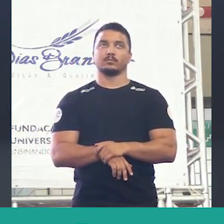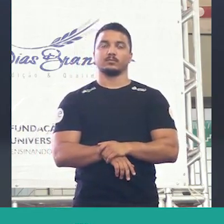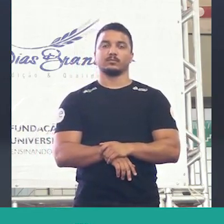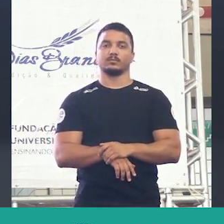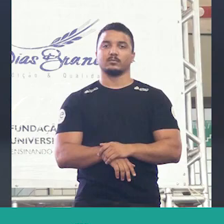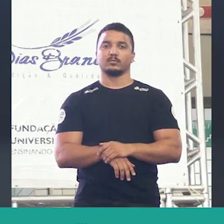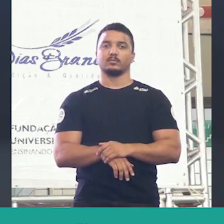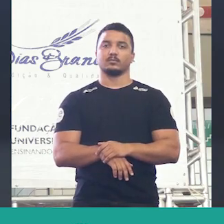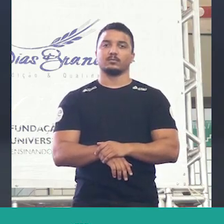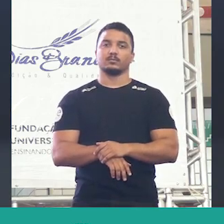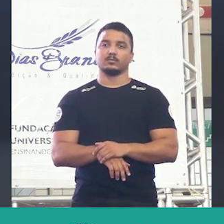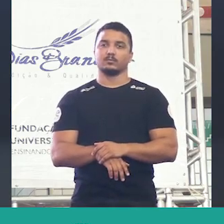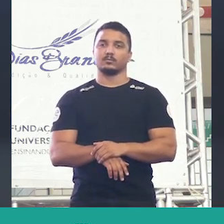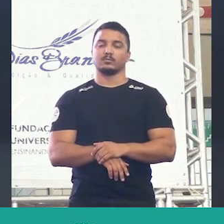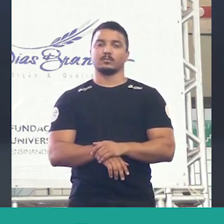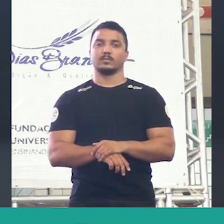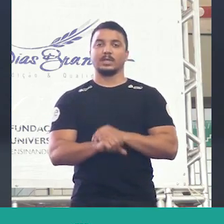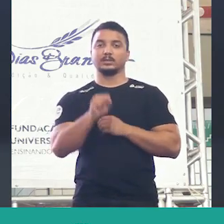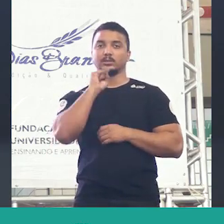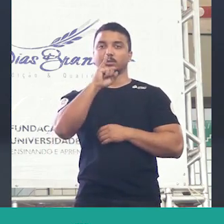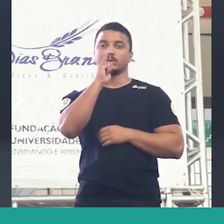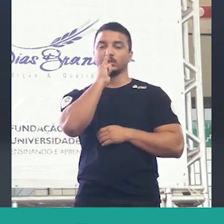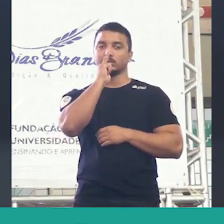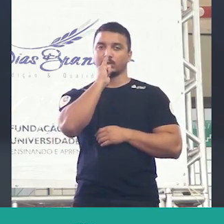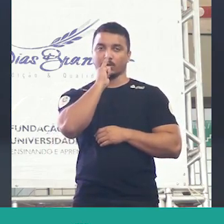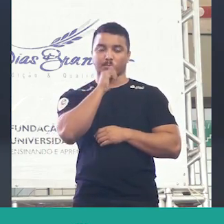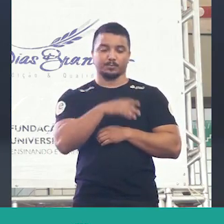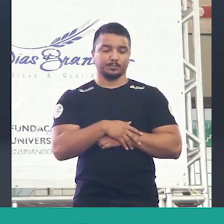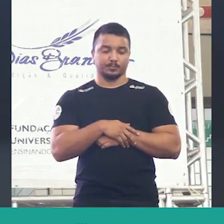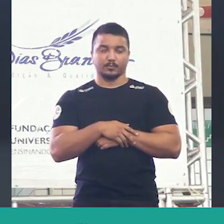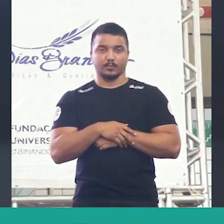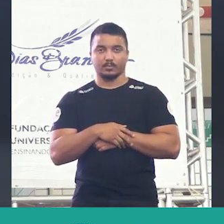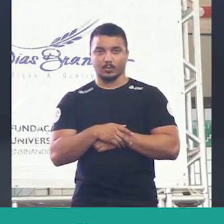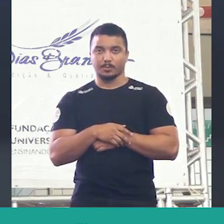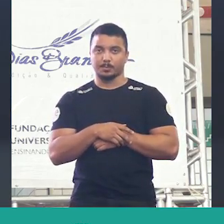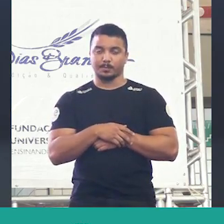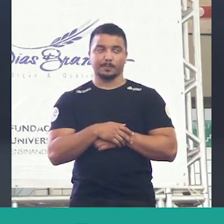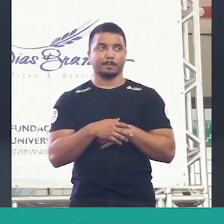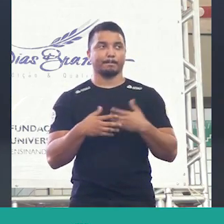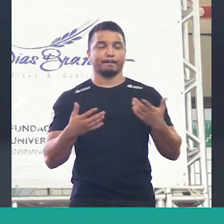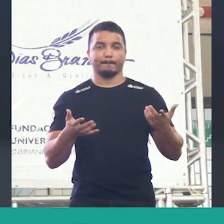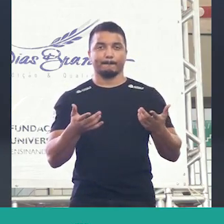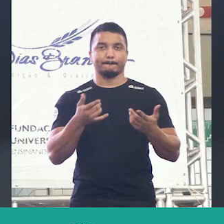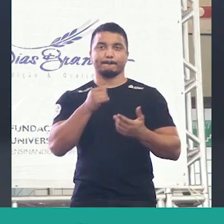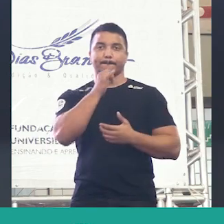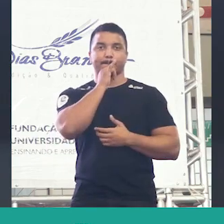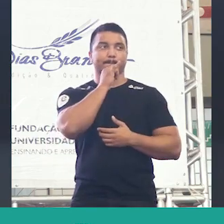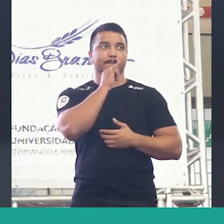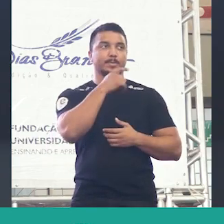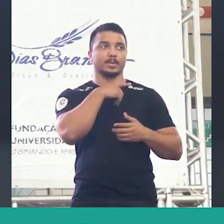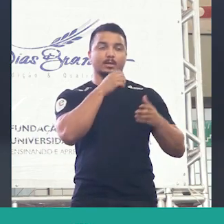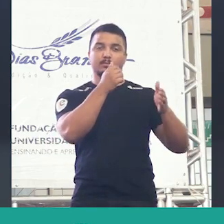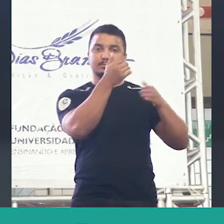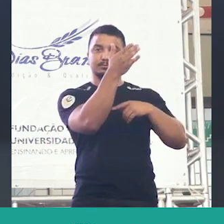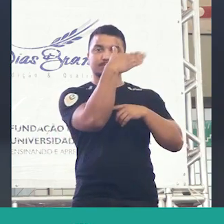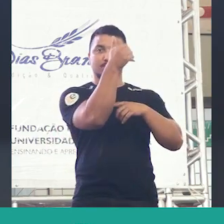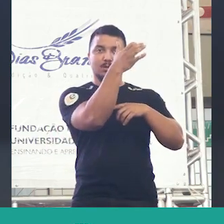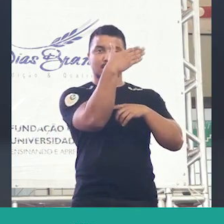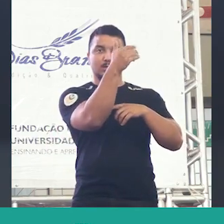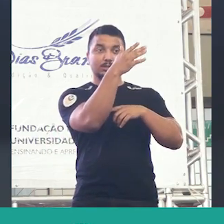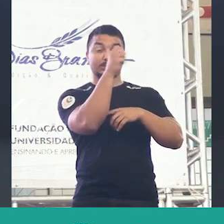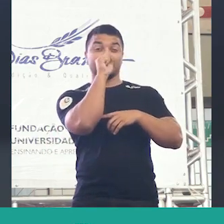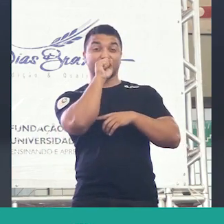Presta atenção. Presta atenção. Se eu pegar, presta atenção, e eu incidir luz verde